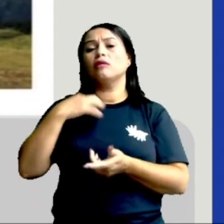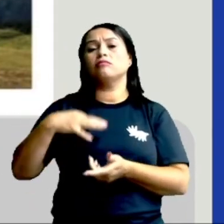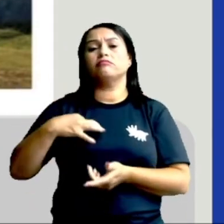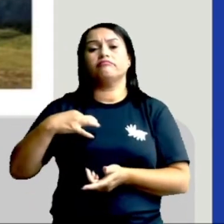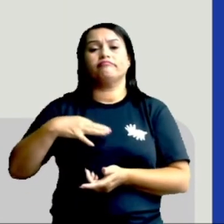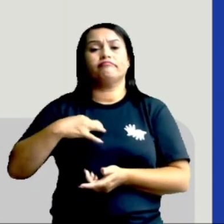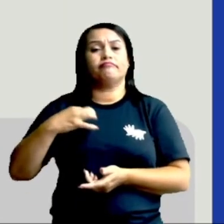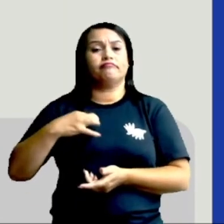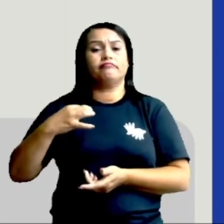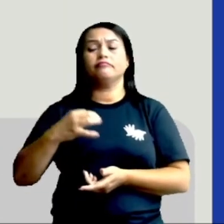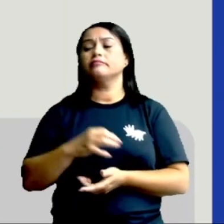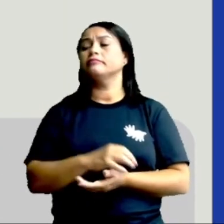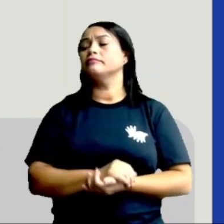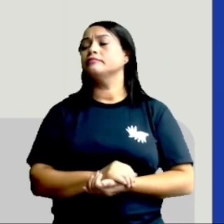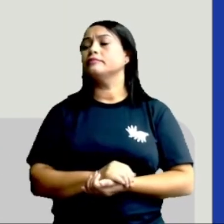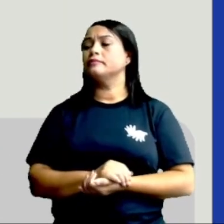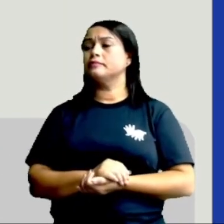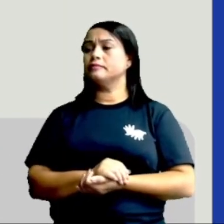voluntária.